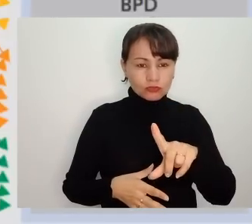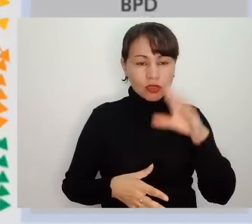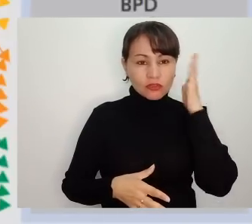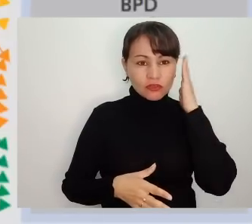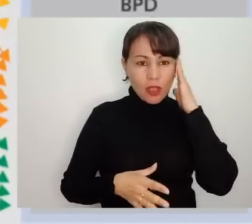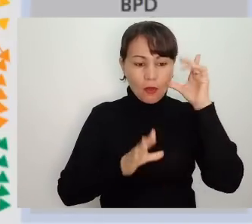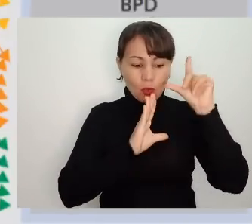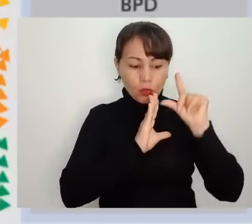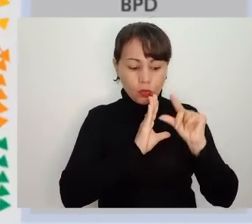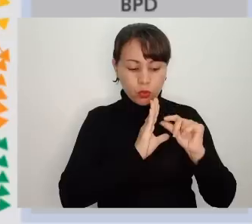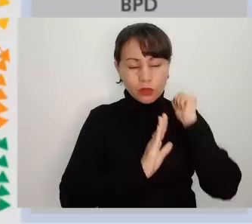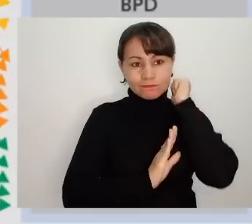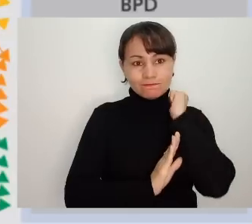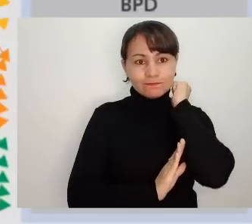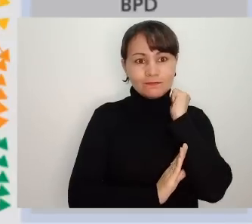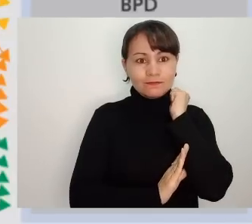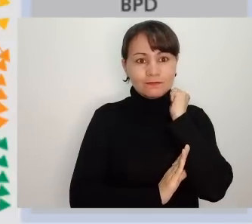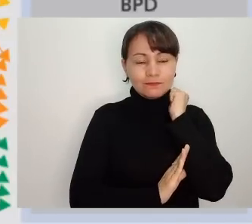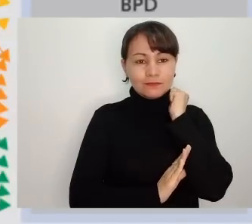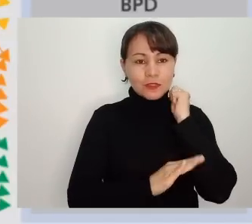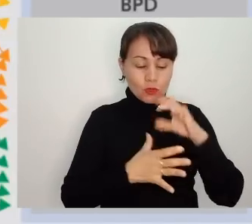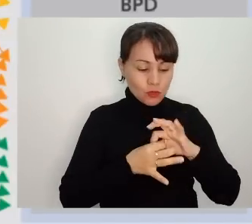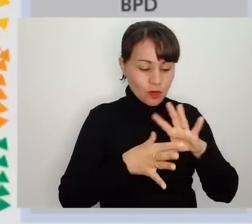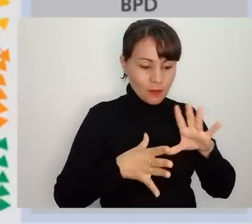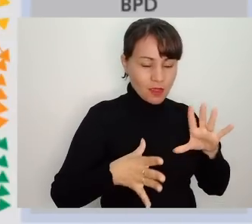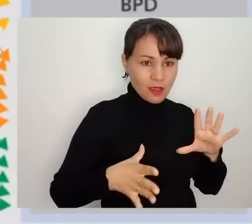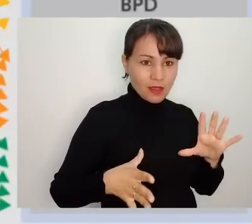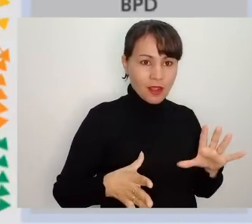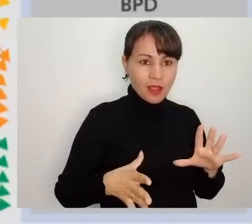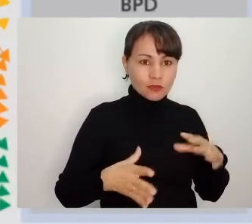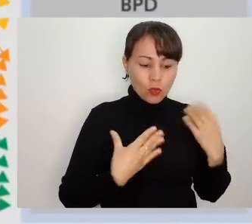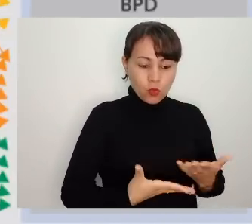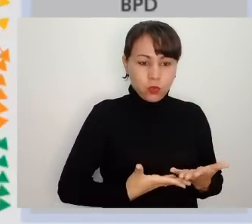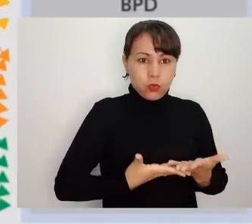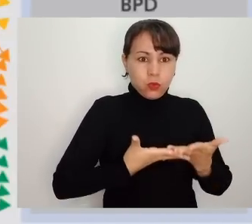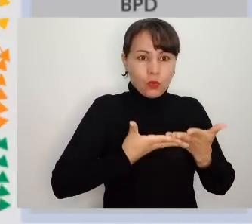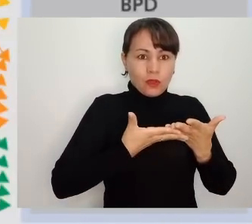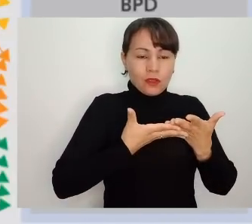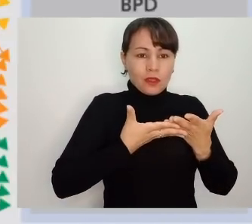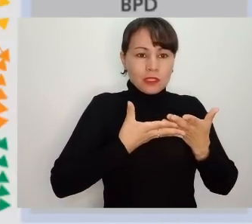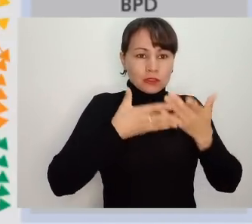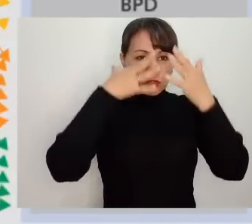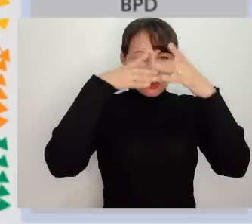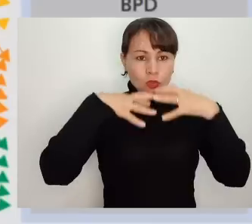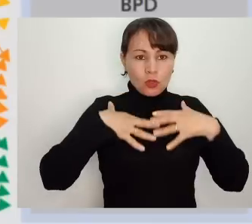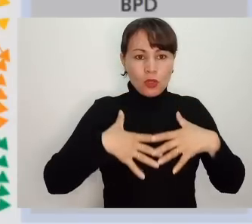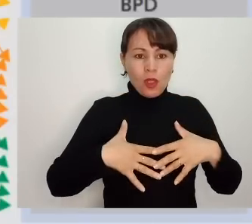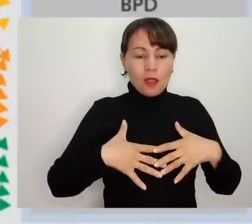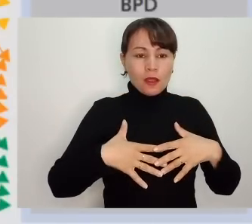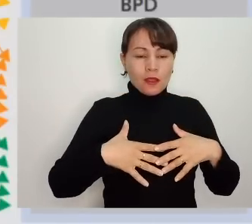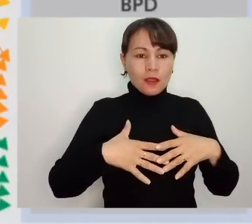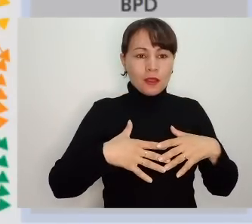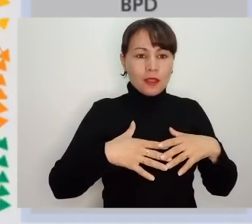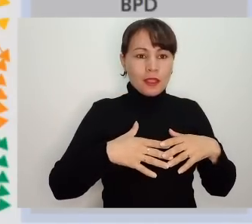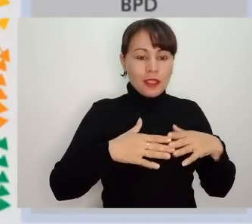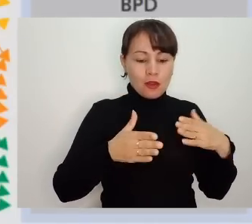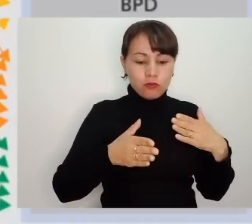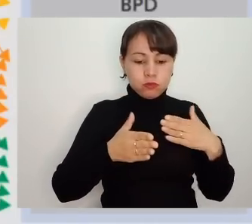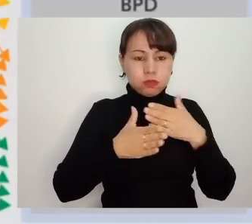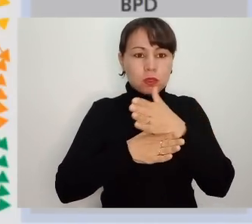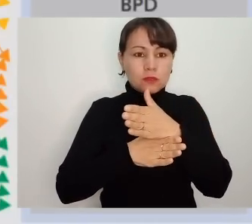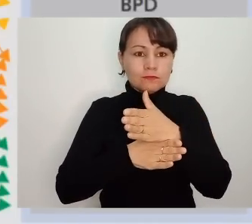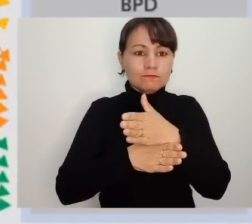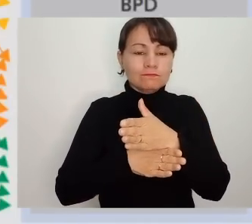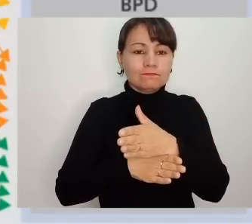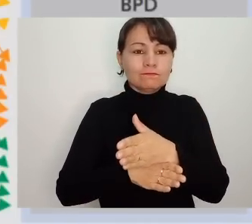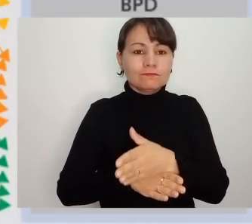estresse, porque a gente sabe que o cortisol, quando ele é liberado em excesso no nosso organismo, ele passa pela